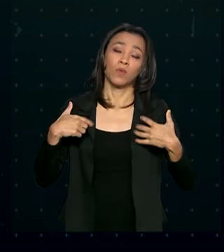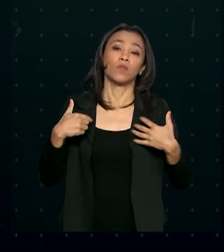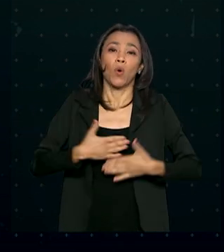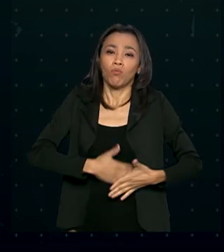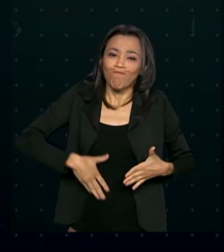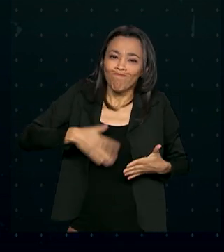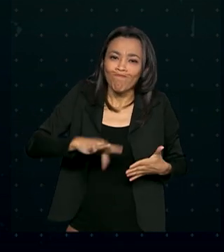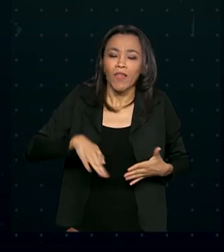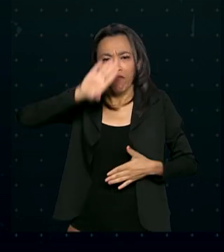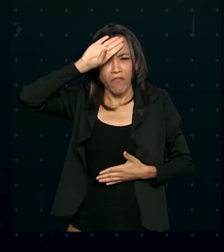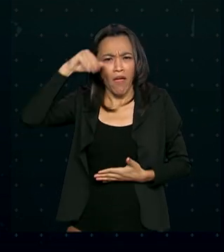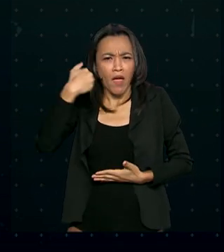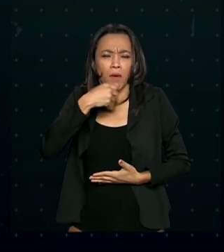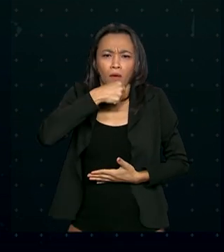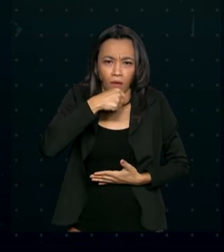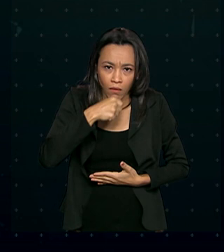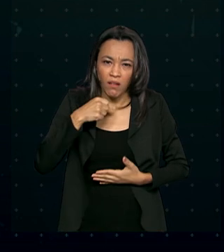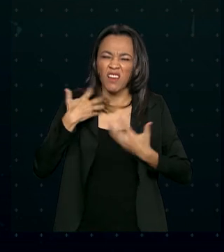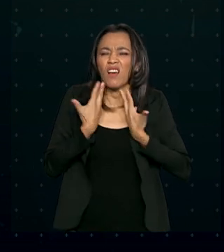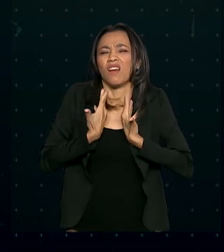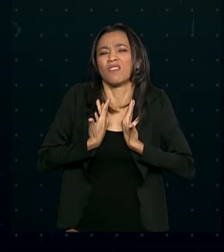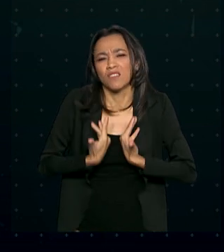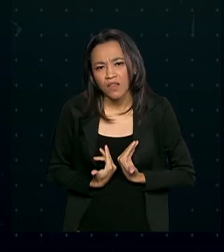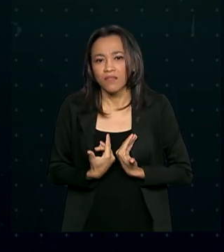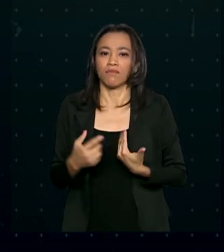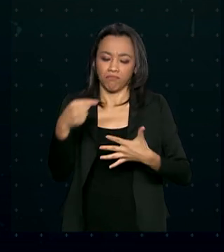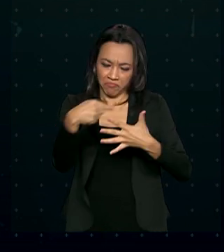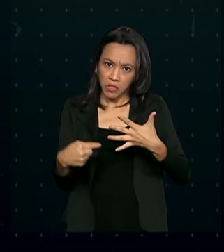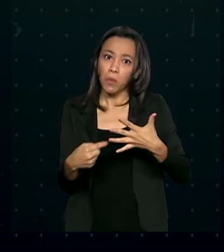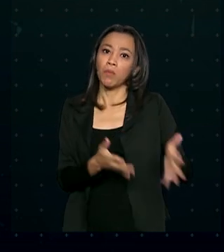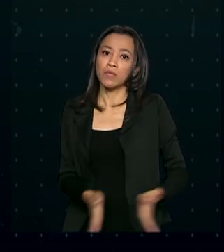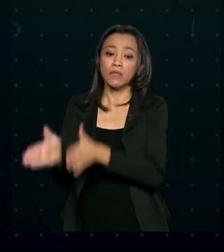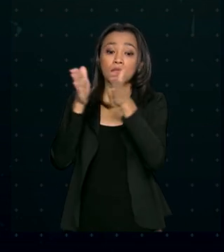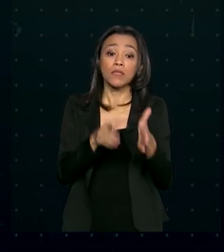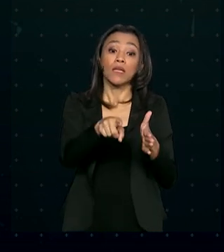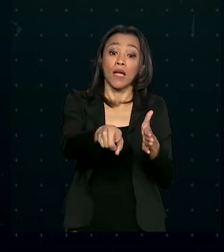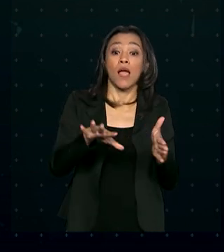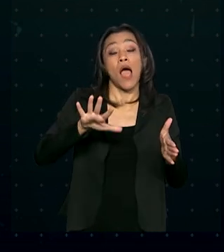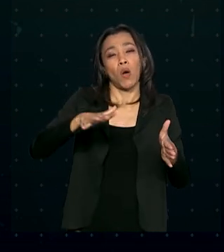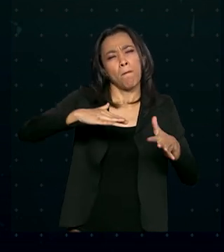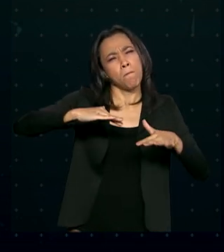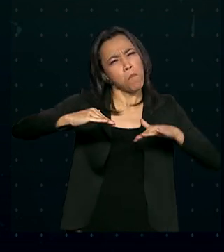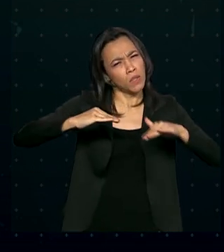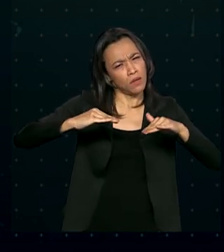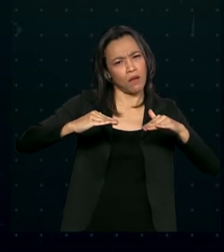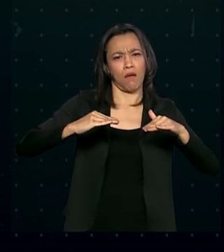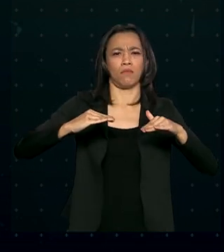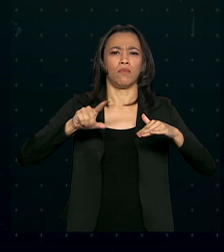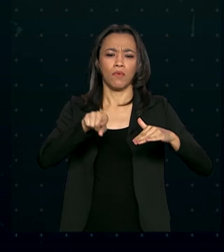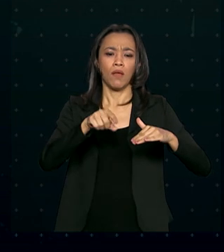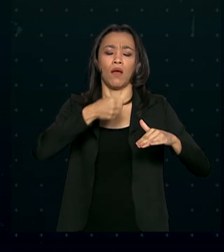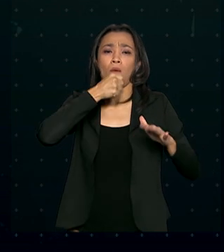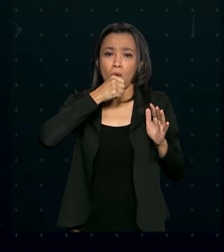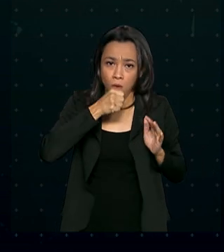febre, tosse e fadiga. Já os sinais e sintomas considerados moderados são a